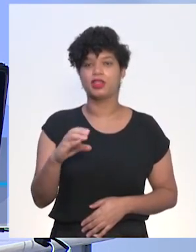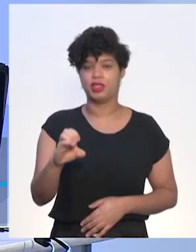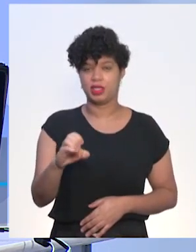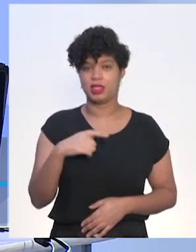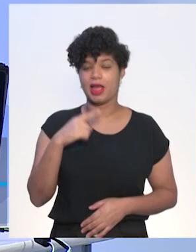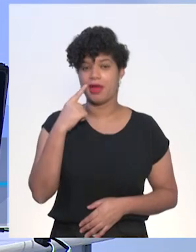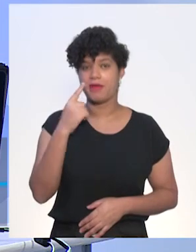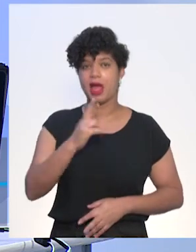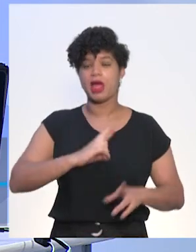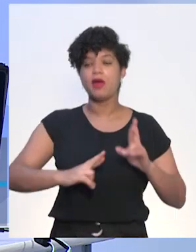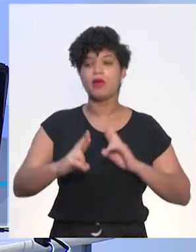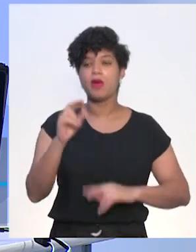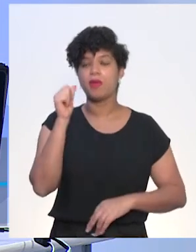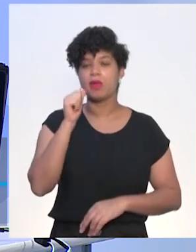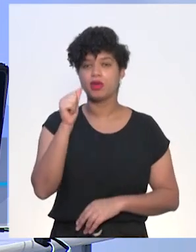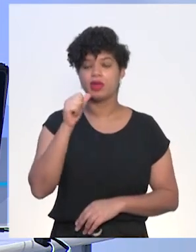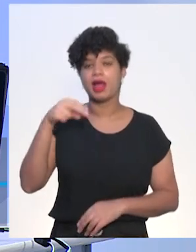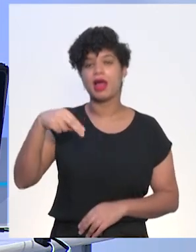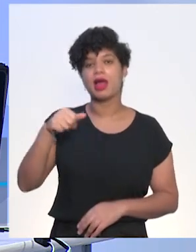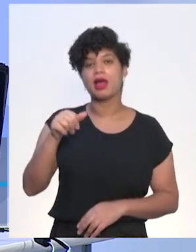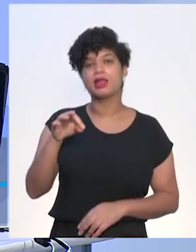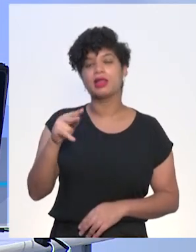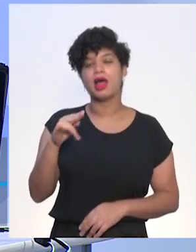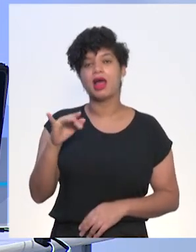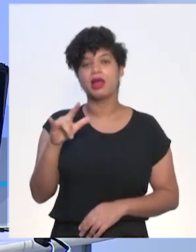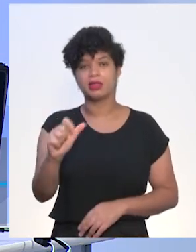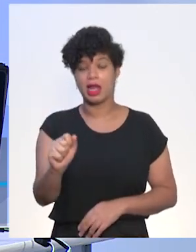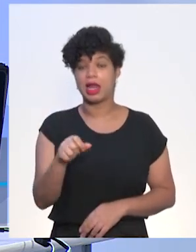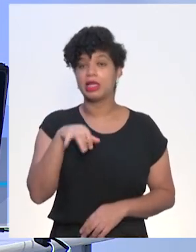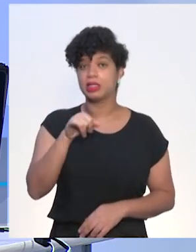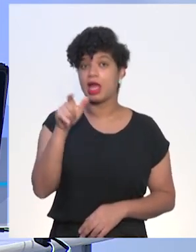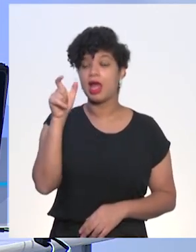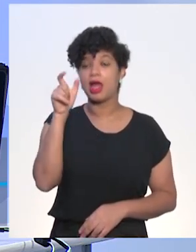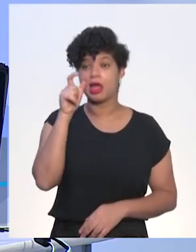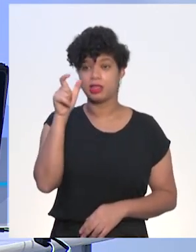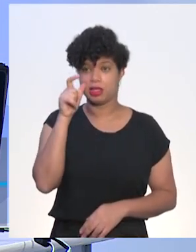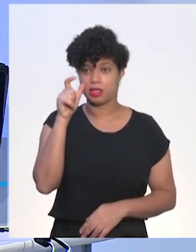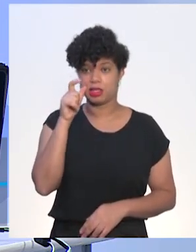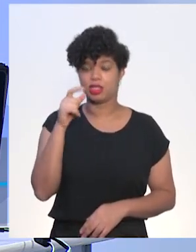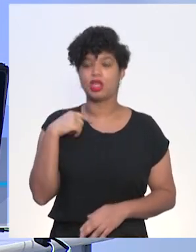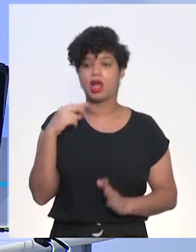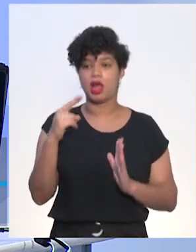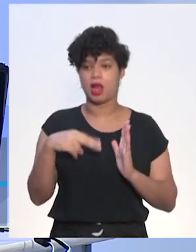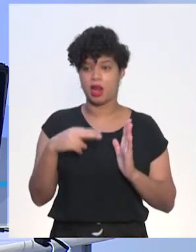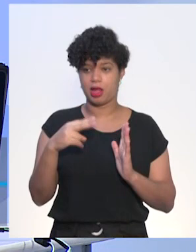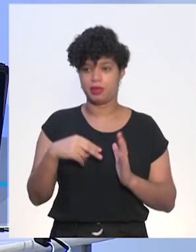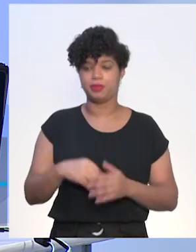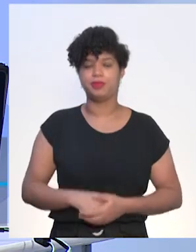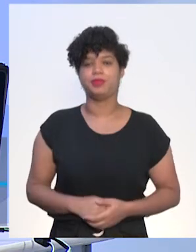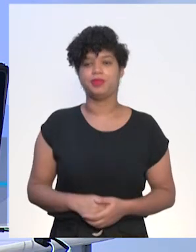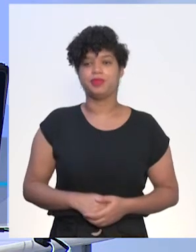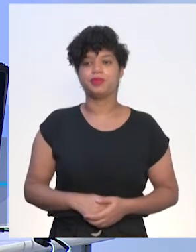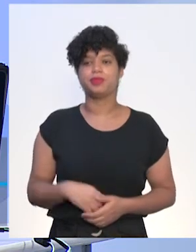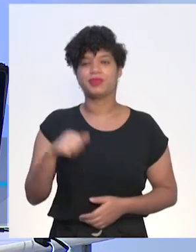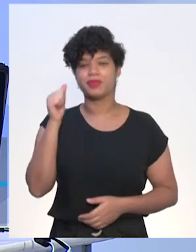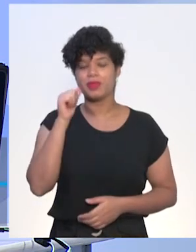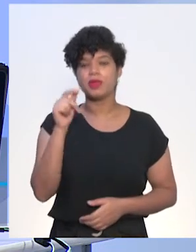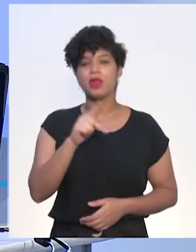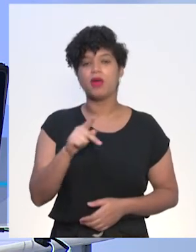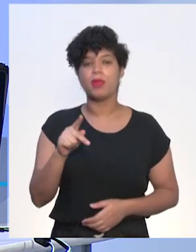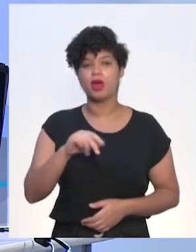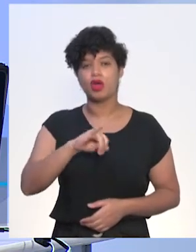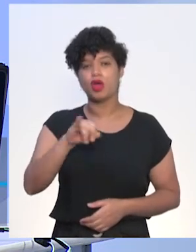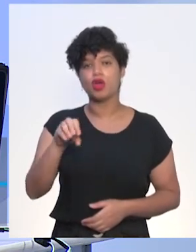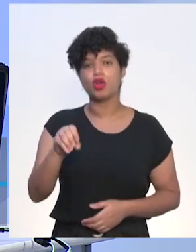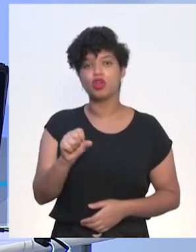resposta da estudante Natália Se eu achar interessante eu leio a Natália respondeu o pro José Carlos na maioria